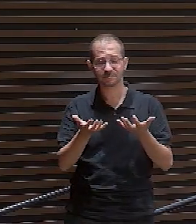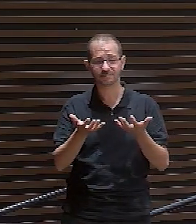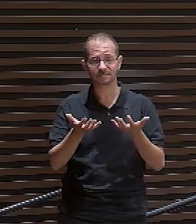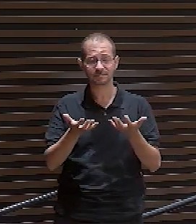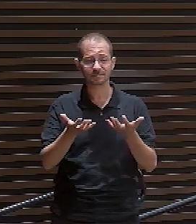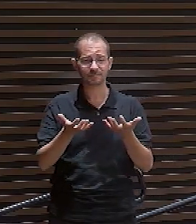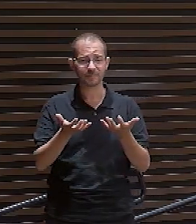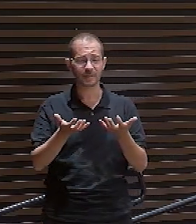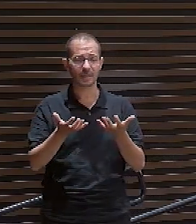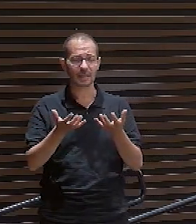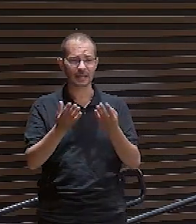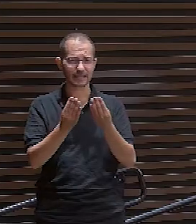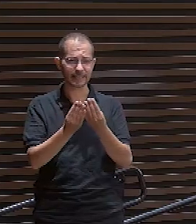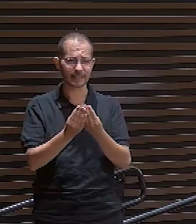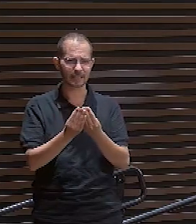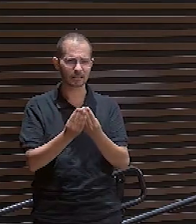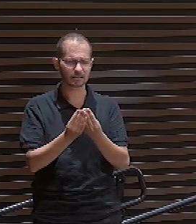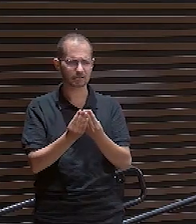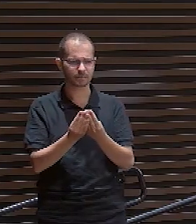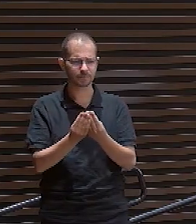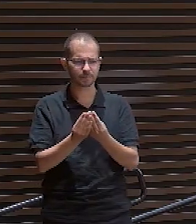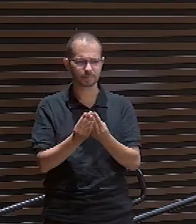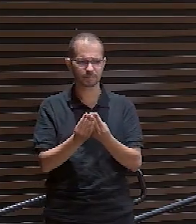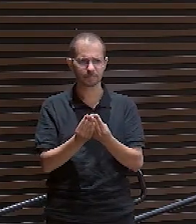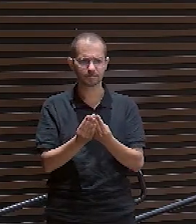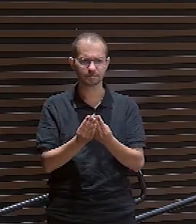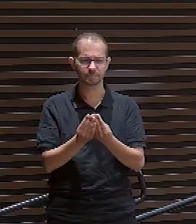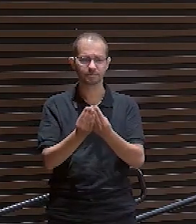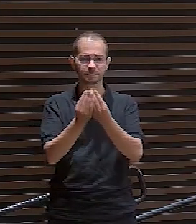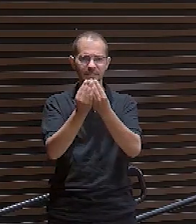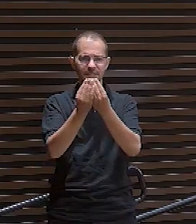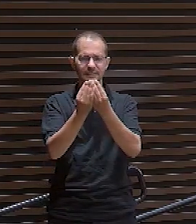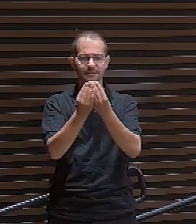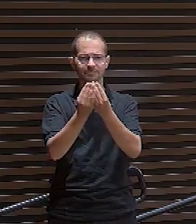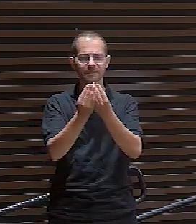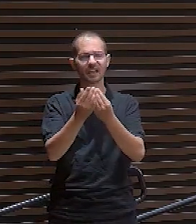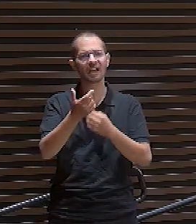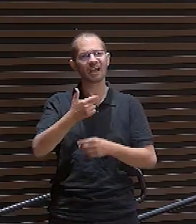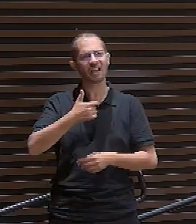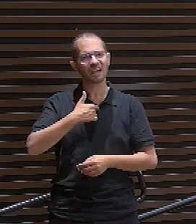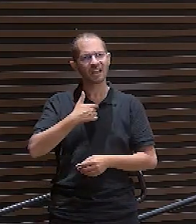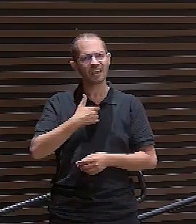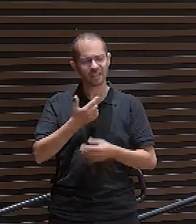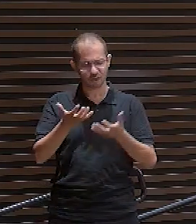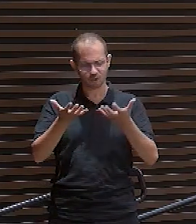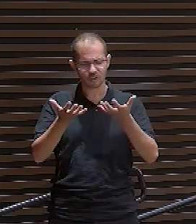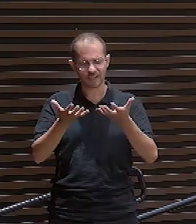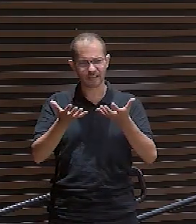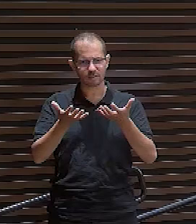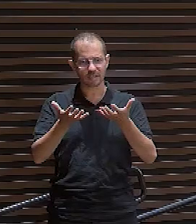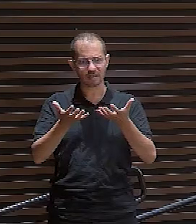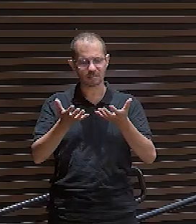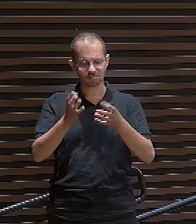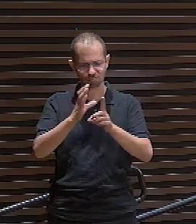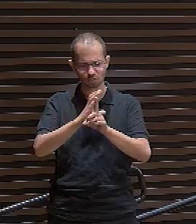da missa do defunto. Eu quero estar com o culto racional, que